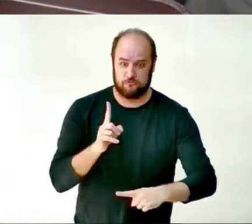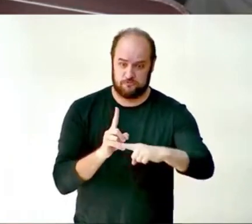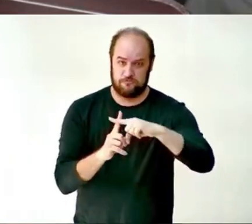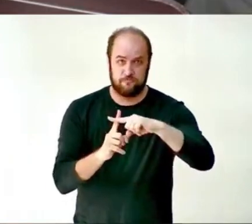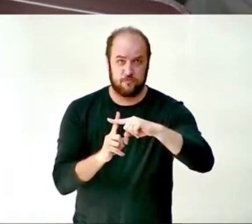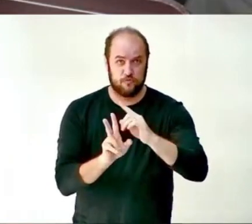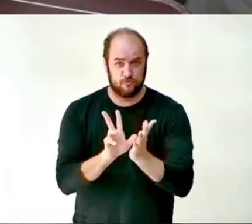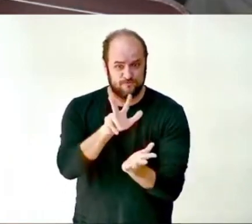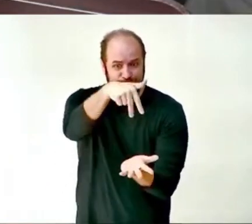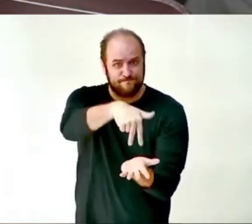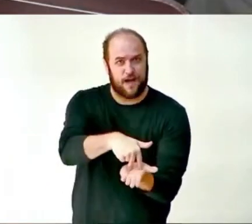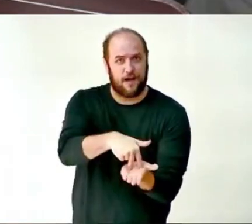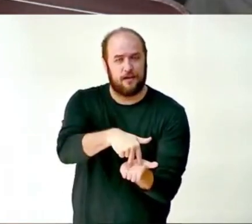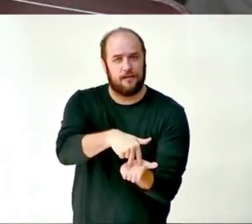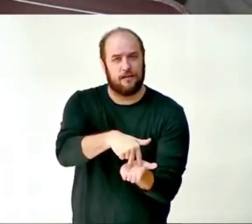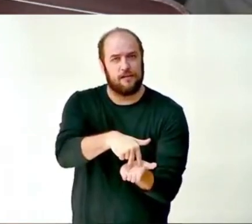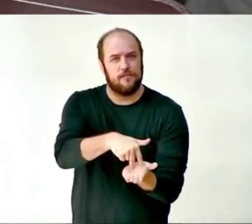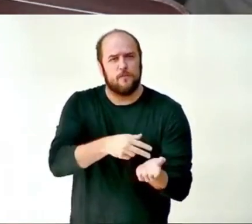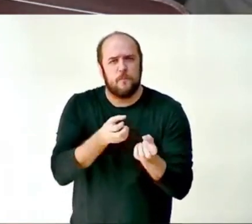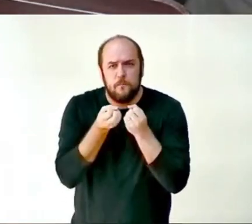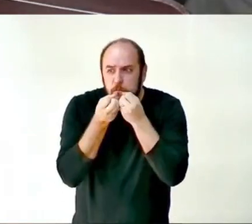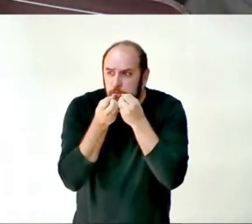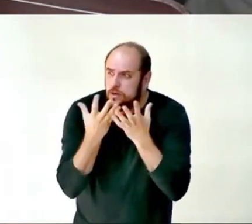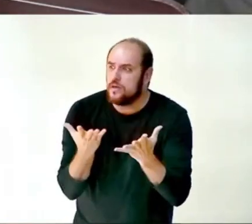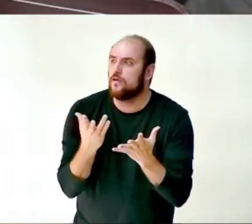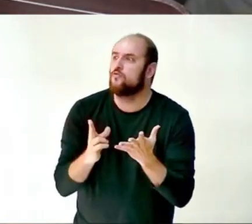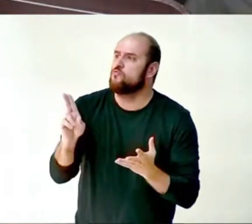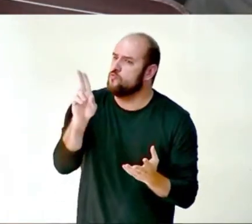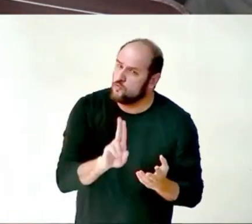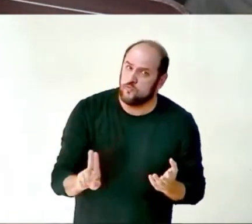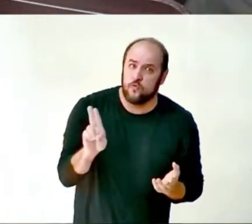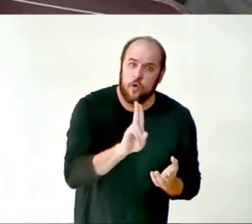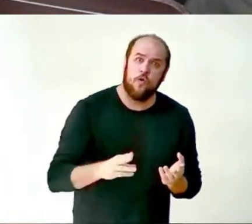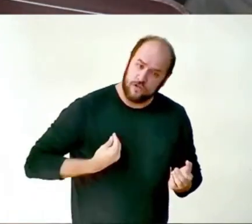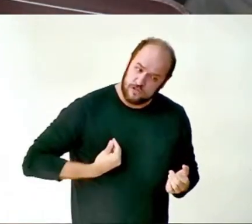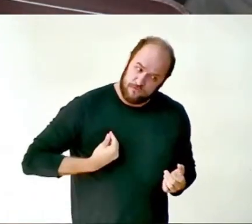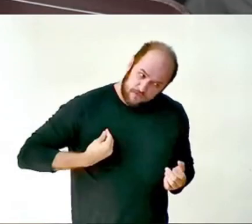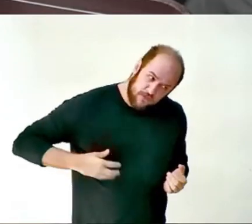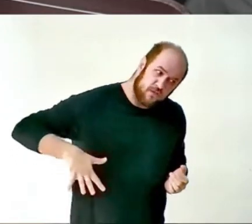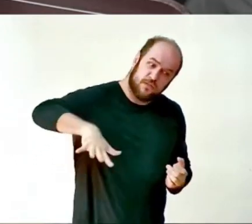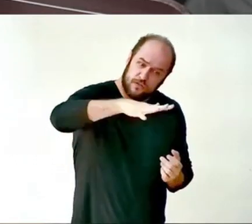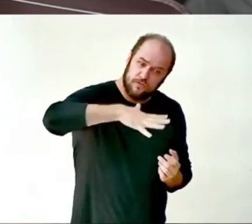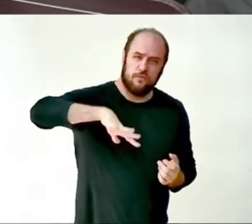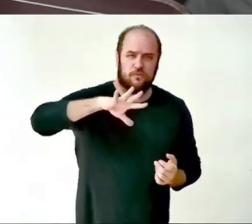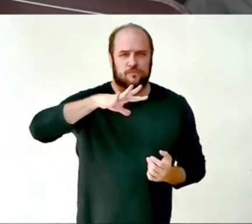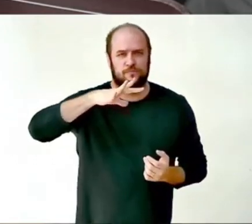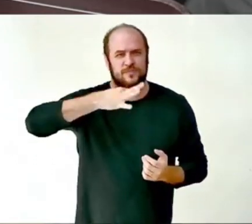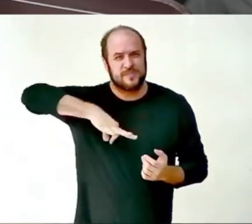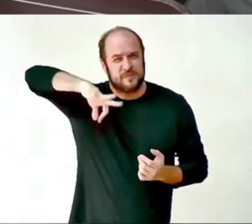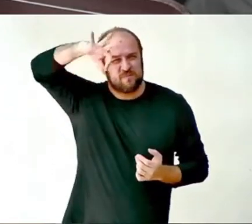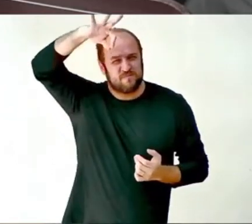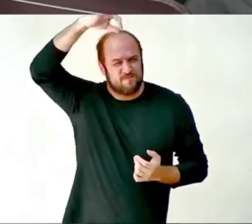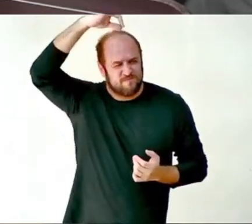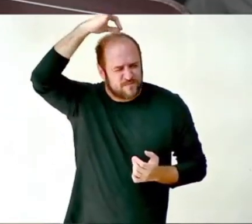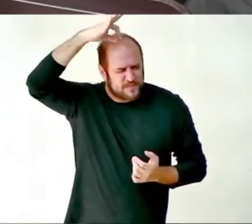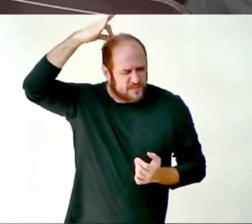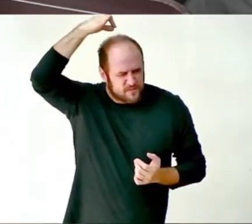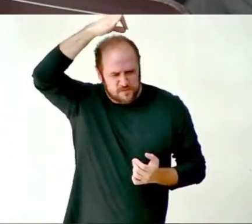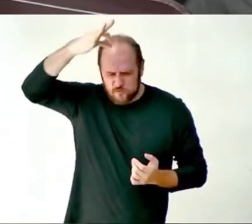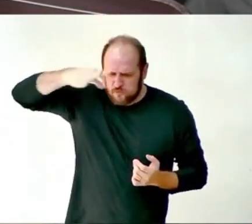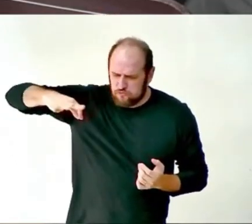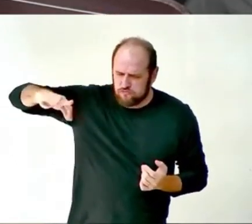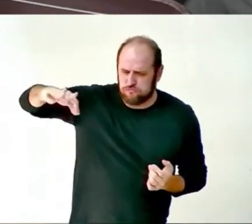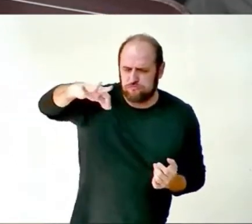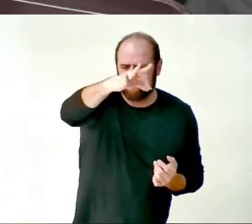o bem, o benefício dele fosse aplicado. E o Espírito Santo operou aplicando